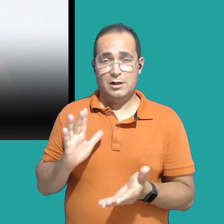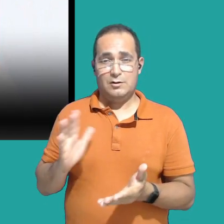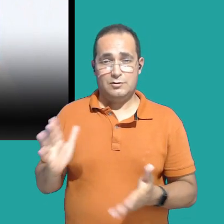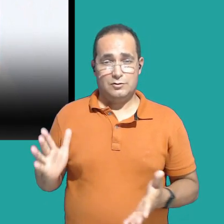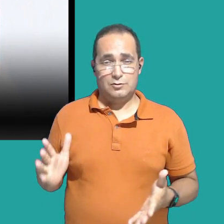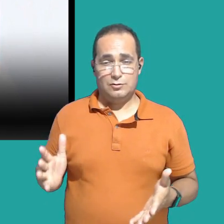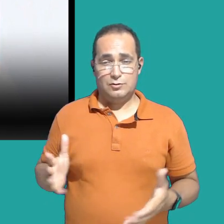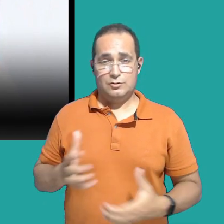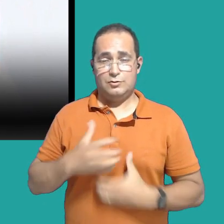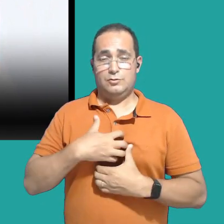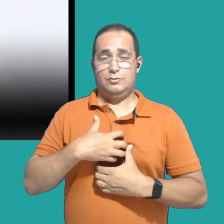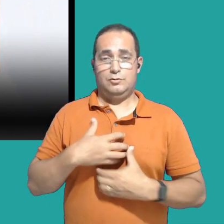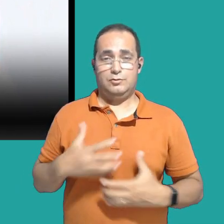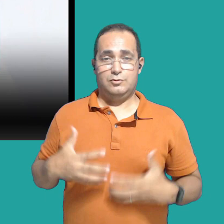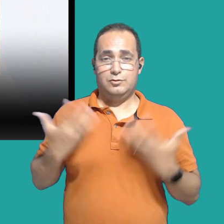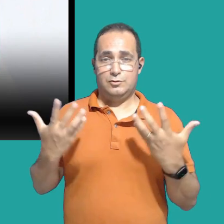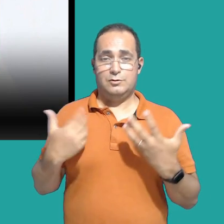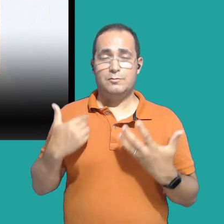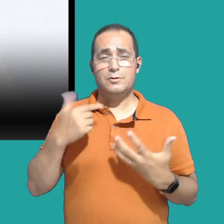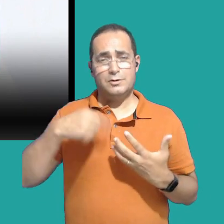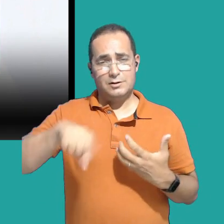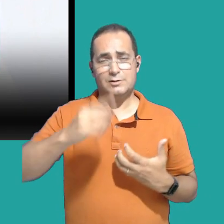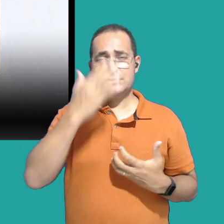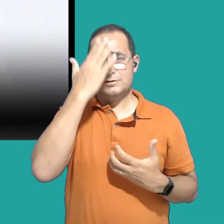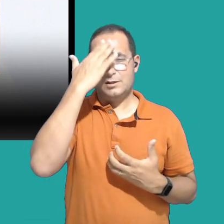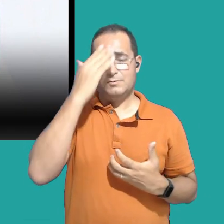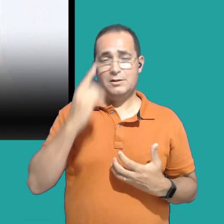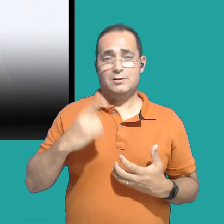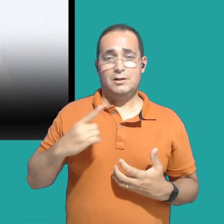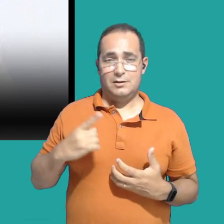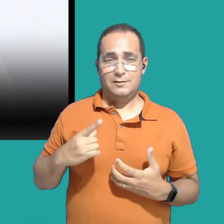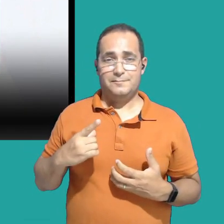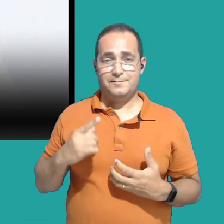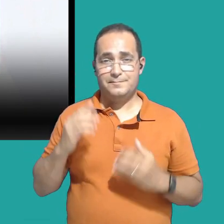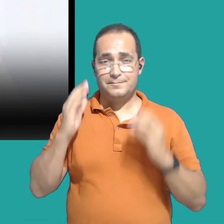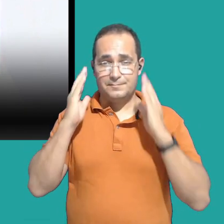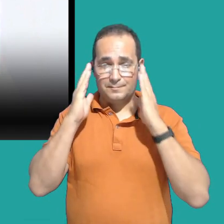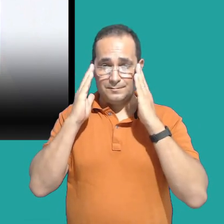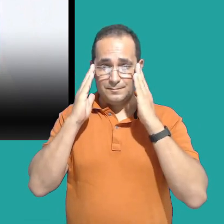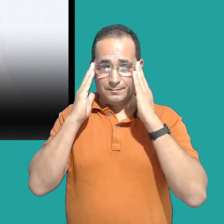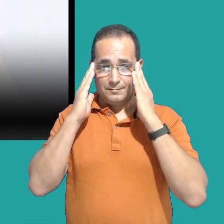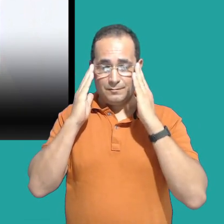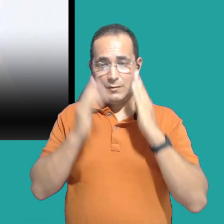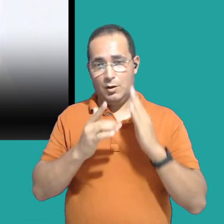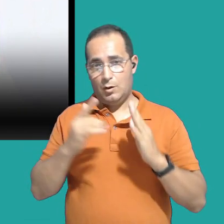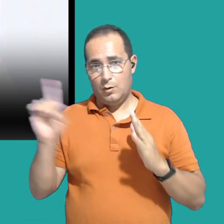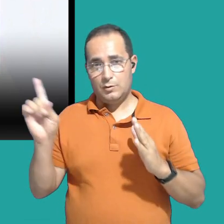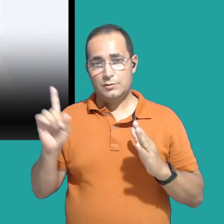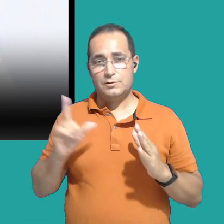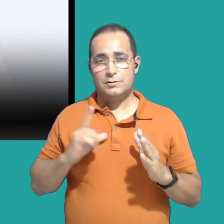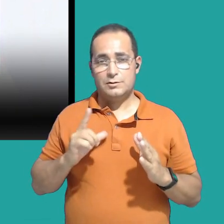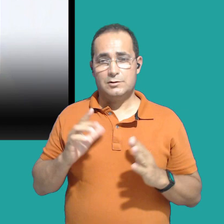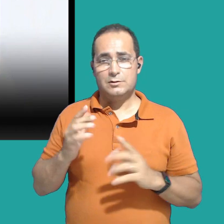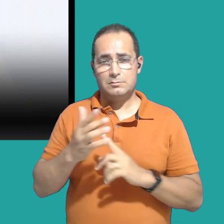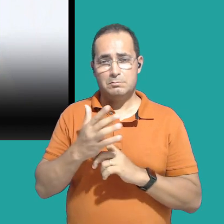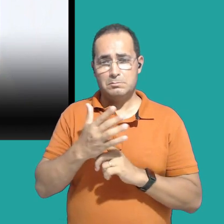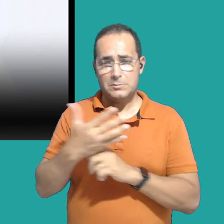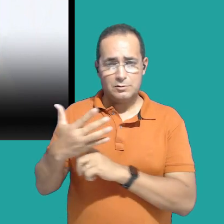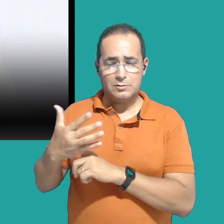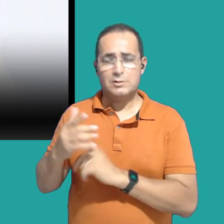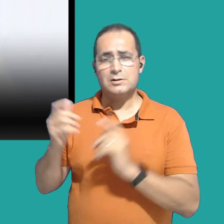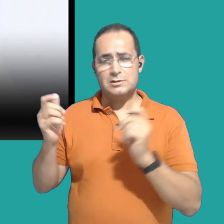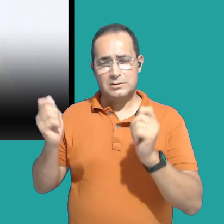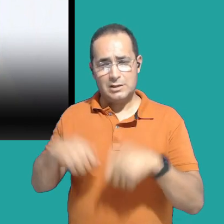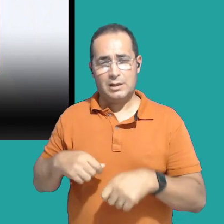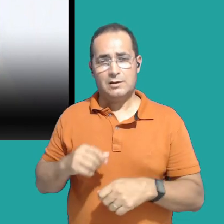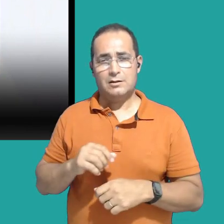em dia acaba sendo até um choque maior para a gente, porque a gente sabe que existe. Que existem outros métodos, que